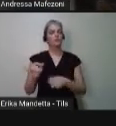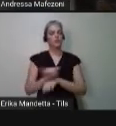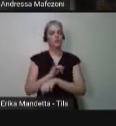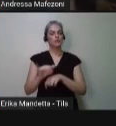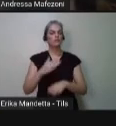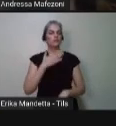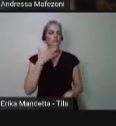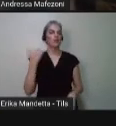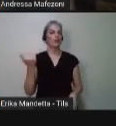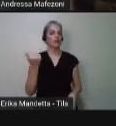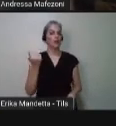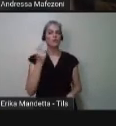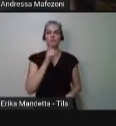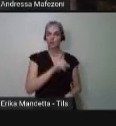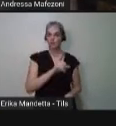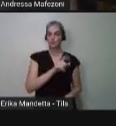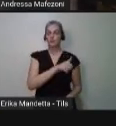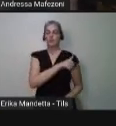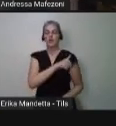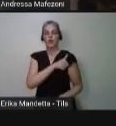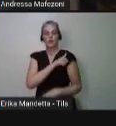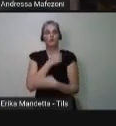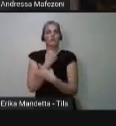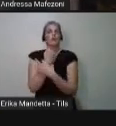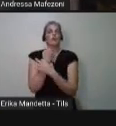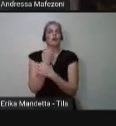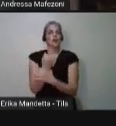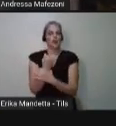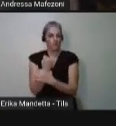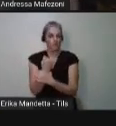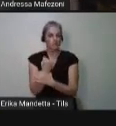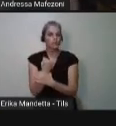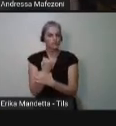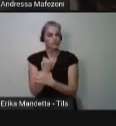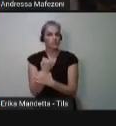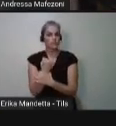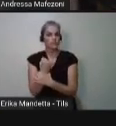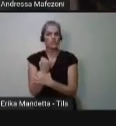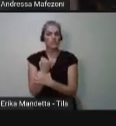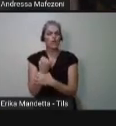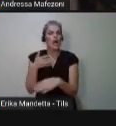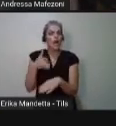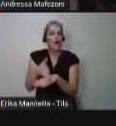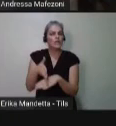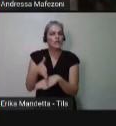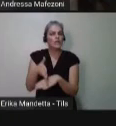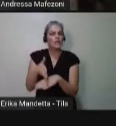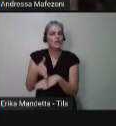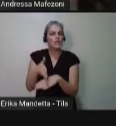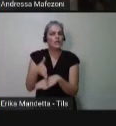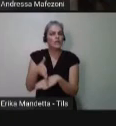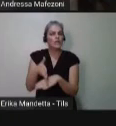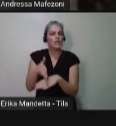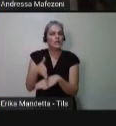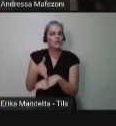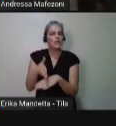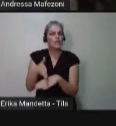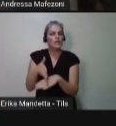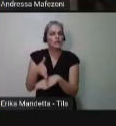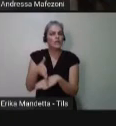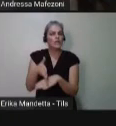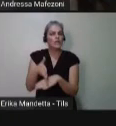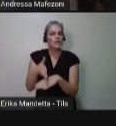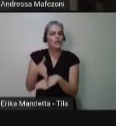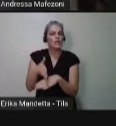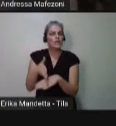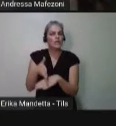ter garantido o acesso a todos os conteúdos que estão propostos, né,